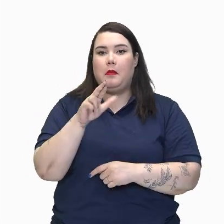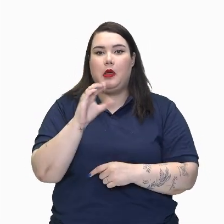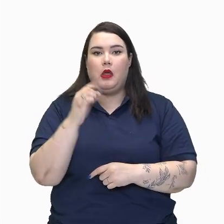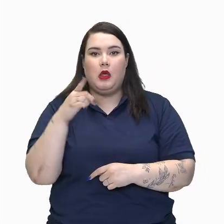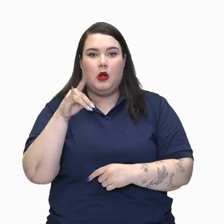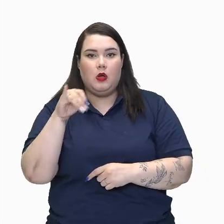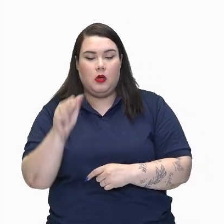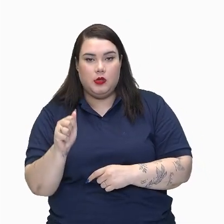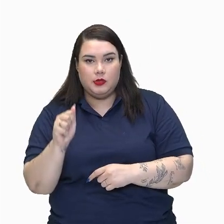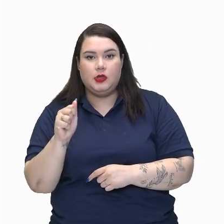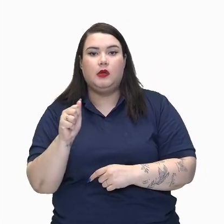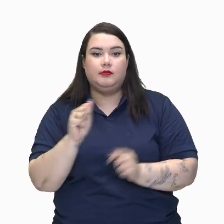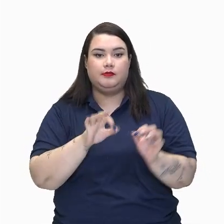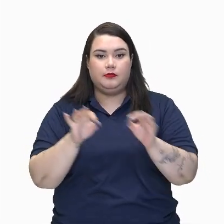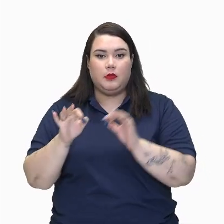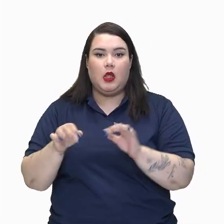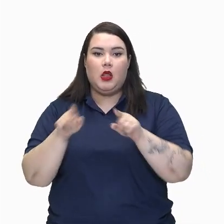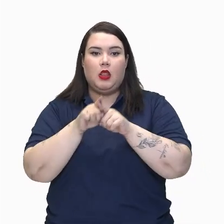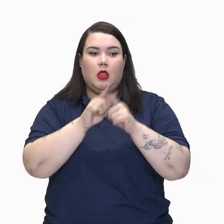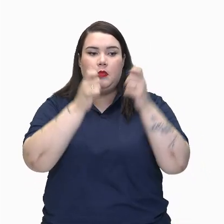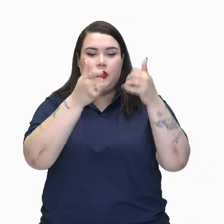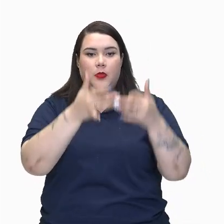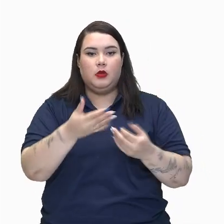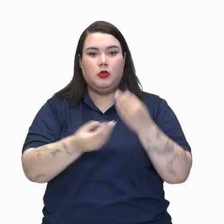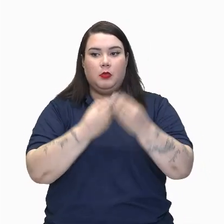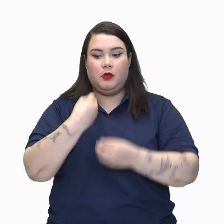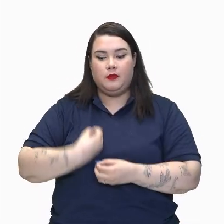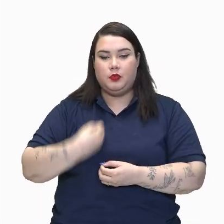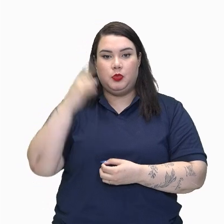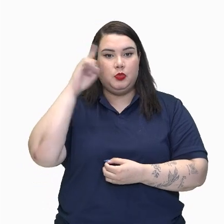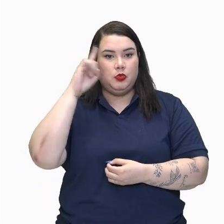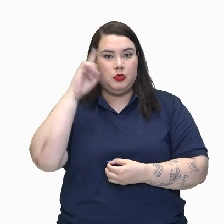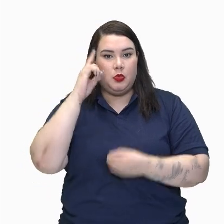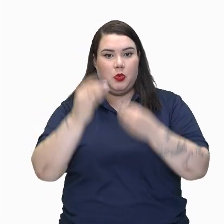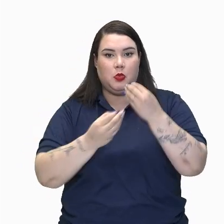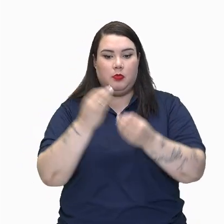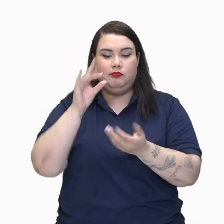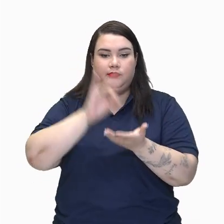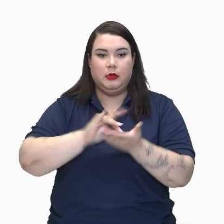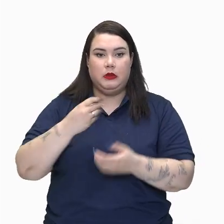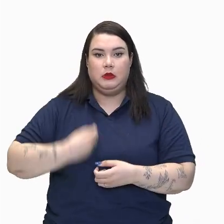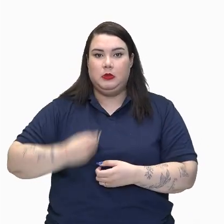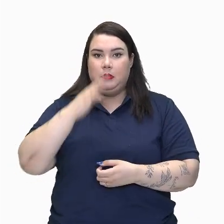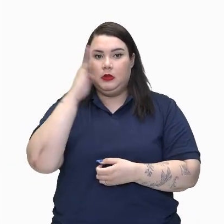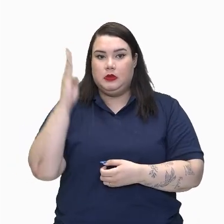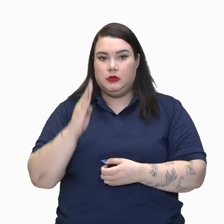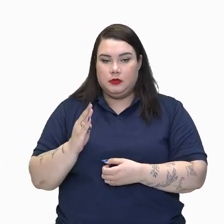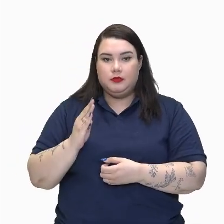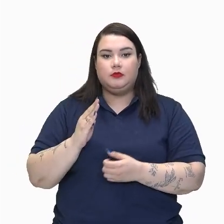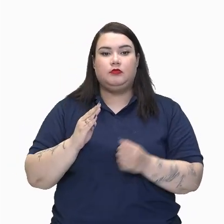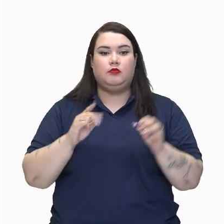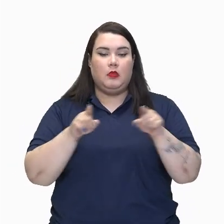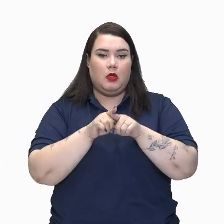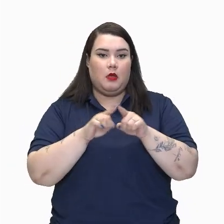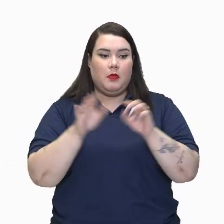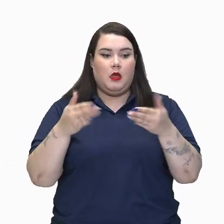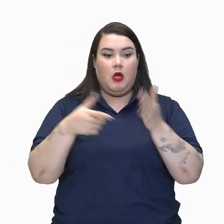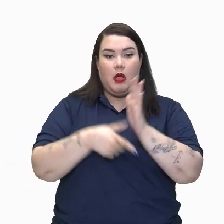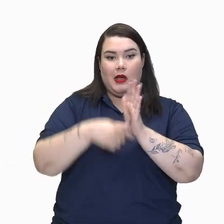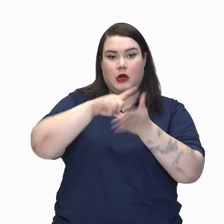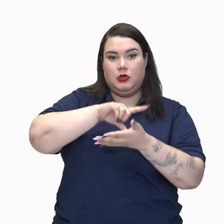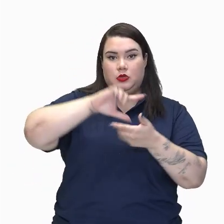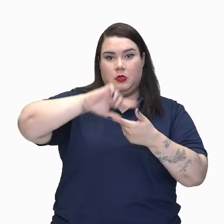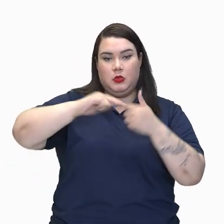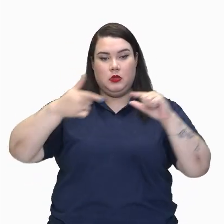produzido, o relato do cotidiano, falando muito sobre a realidade brasileira, algo que lá no pré-modernismo já estava se